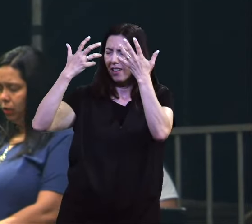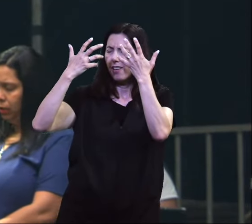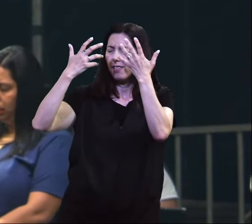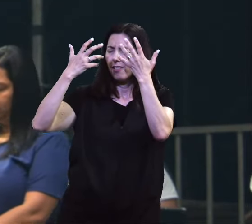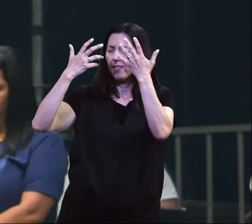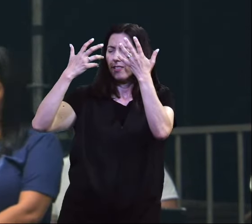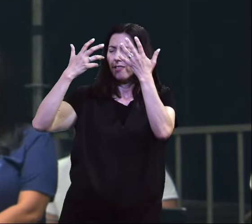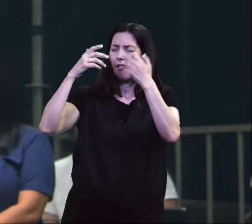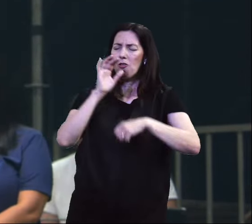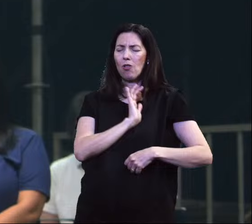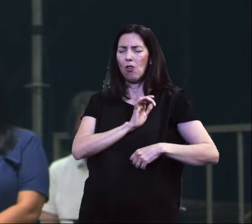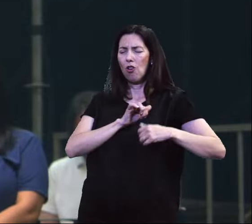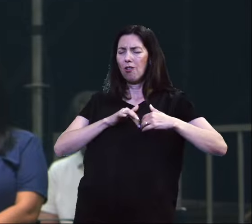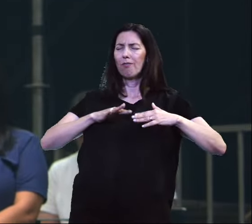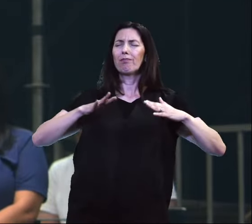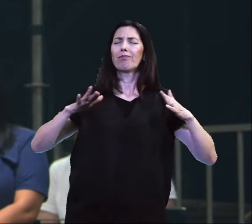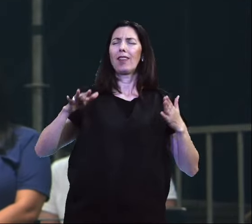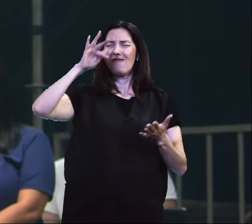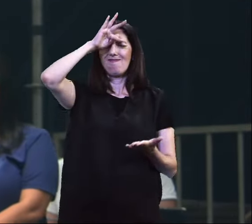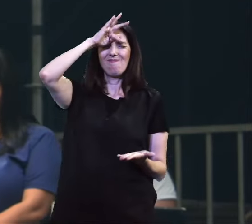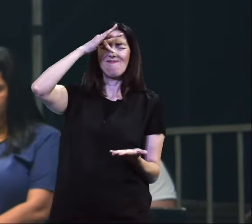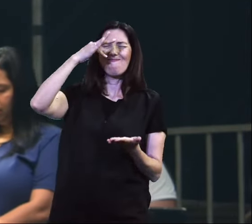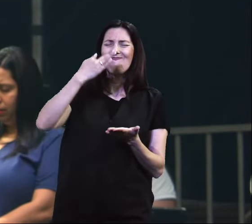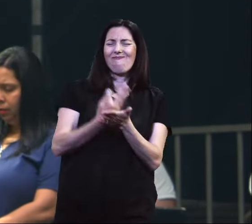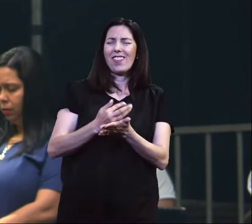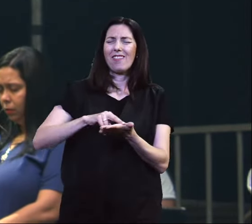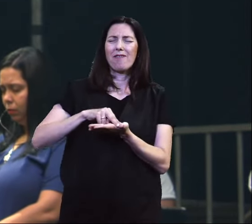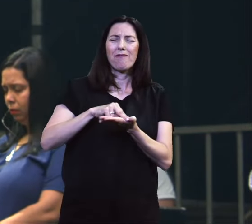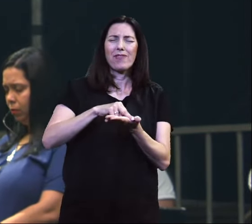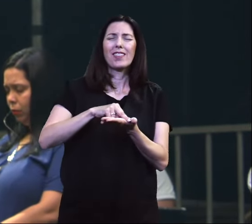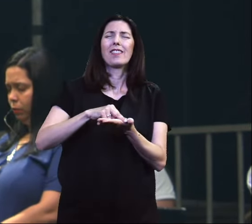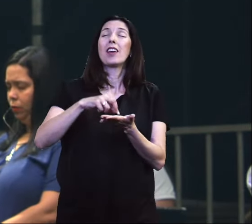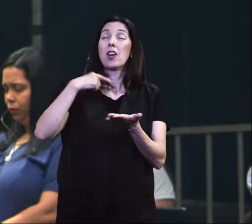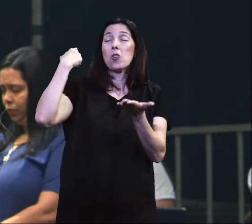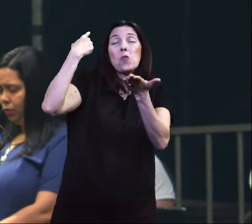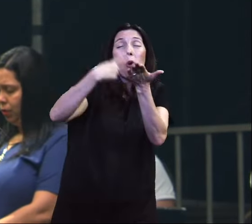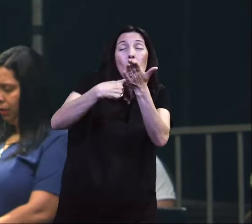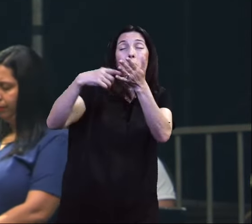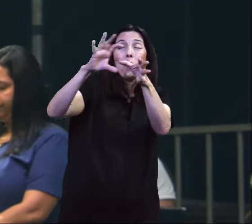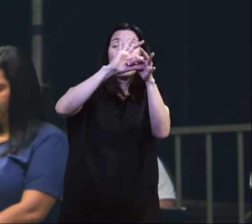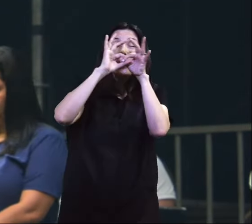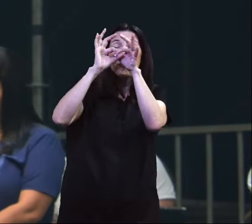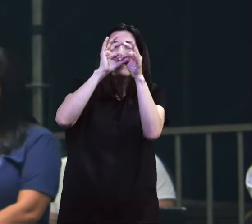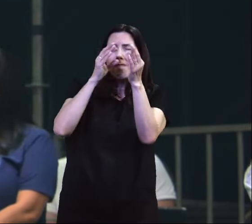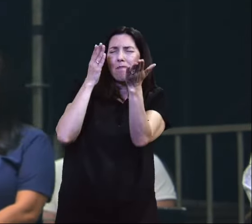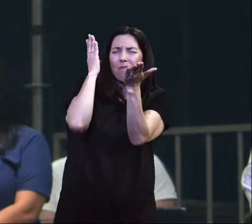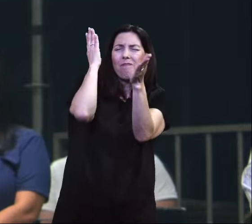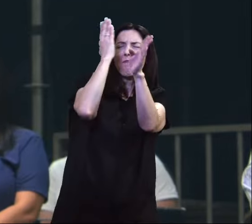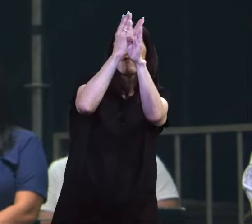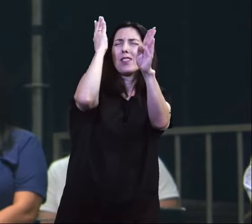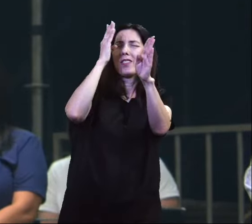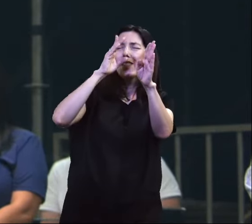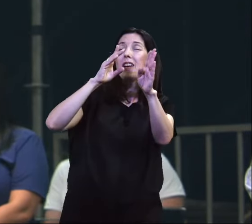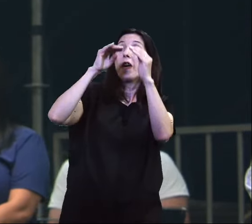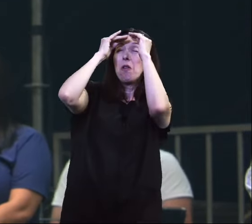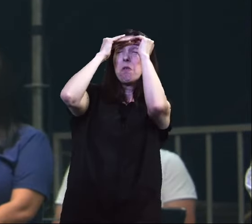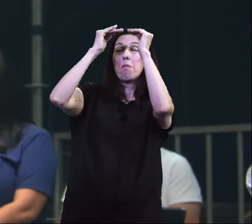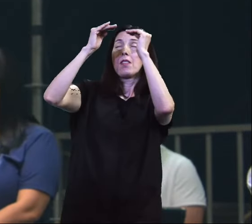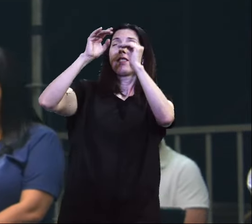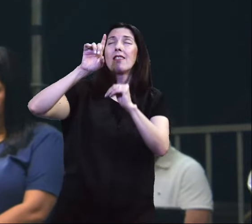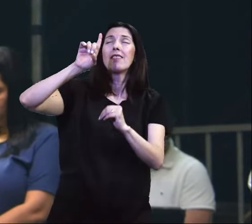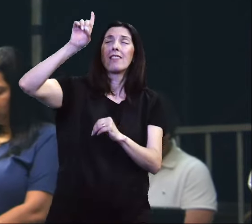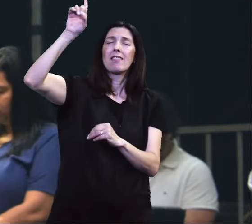e aberto, dar passos de fé. Quero estar comprometido com a missão. Eu quero fazer o que é necessário,